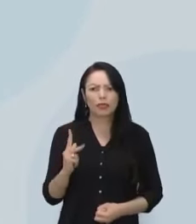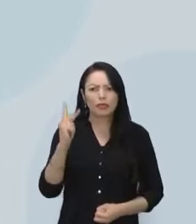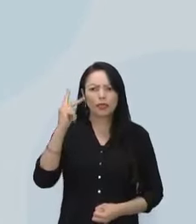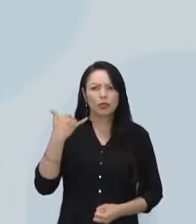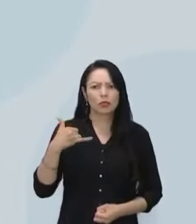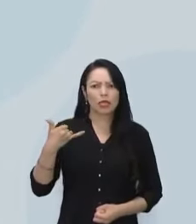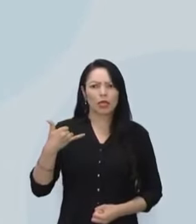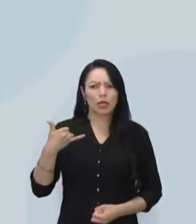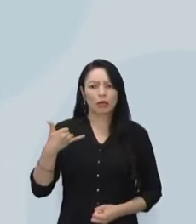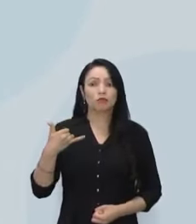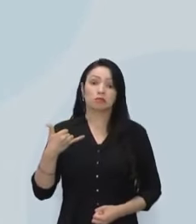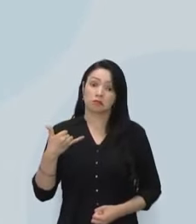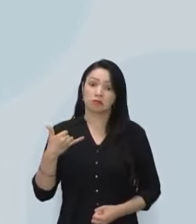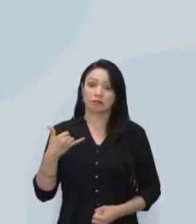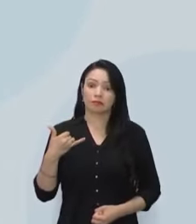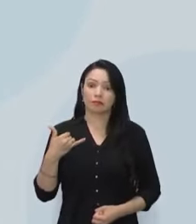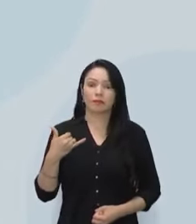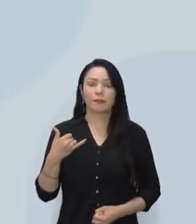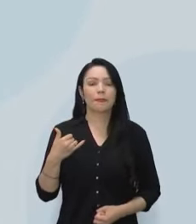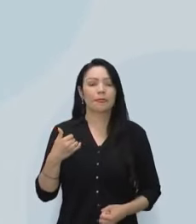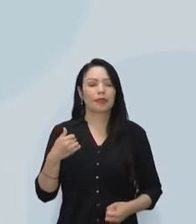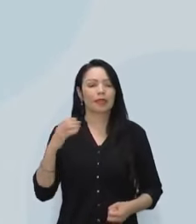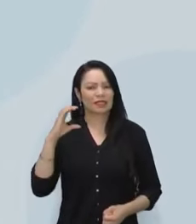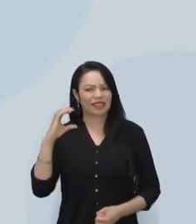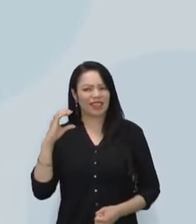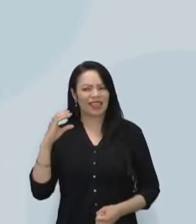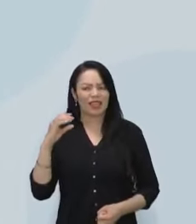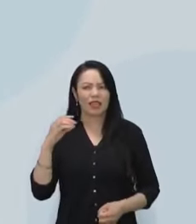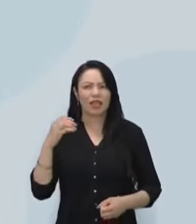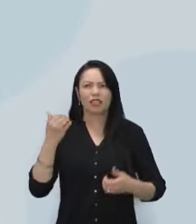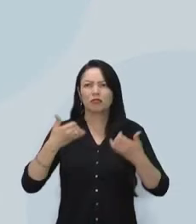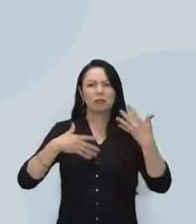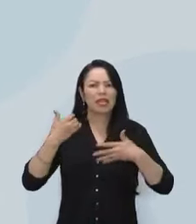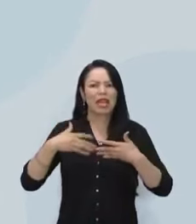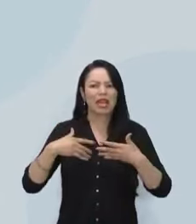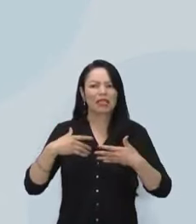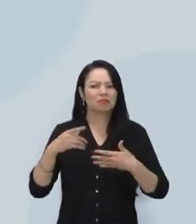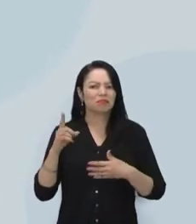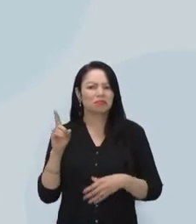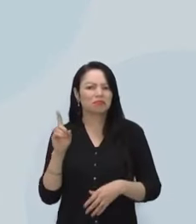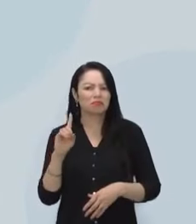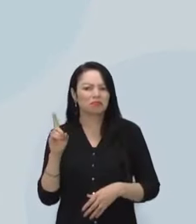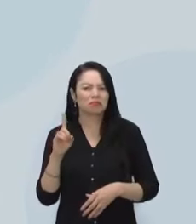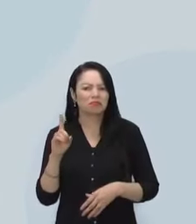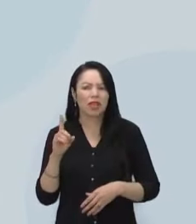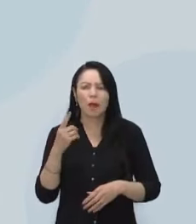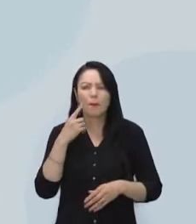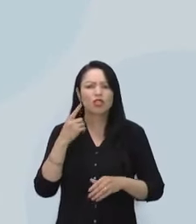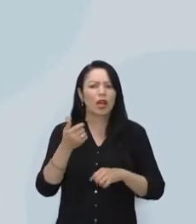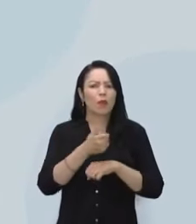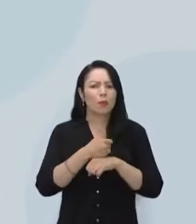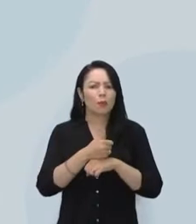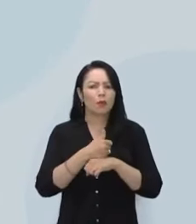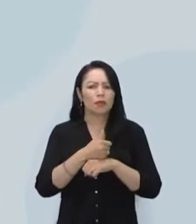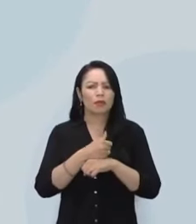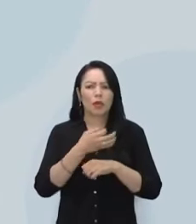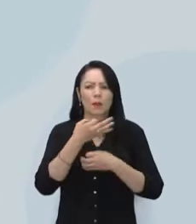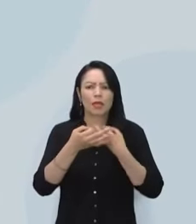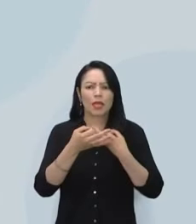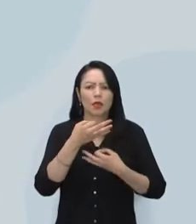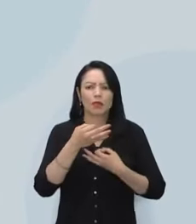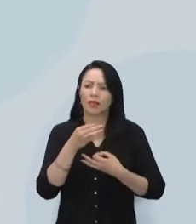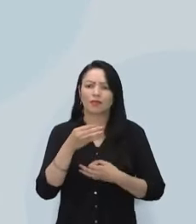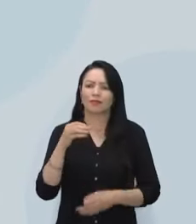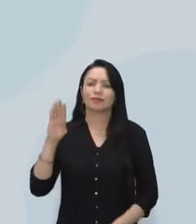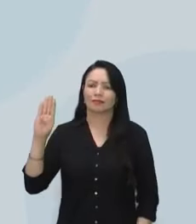de hoje. E indicar a explicação do termo anterior, não. Também mostrar a fala de um especialista, não. Então, se encaixa